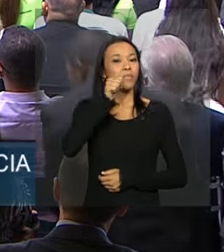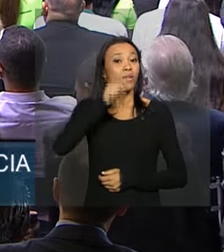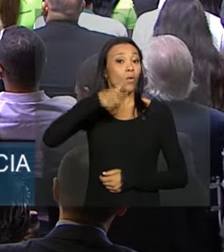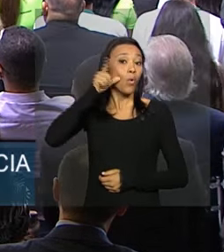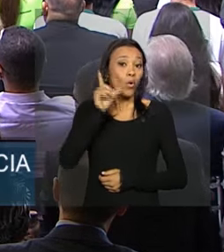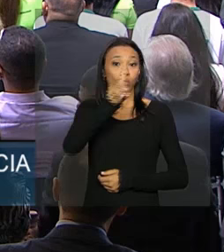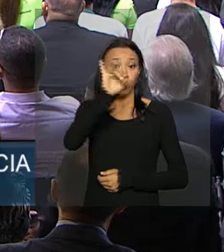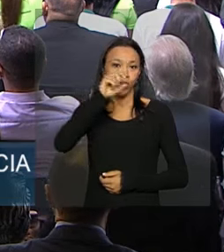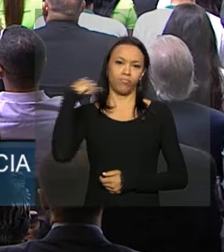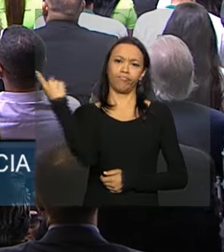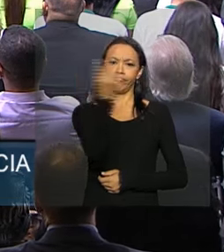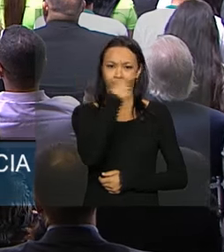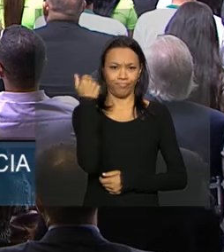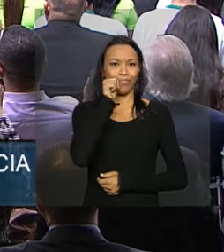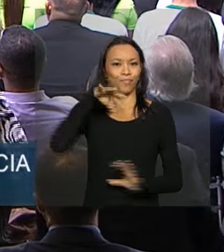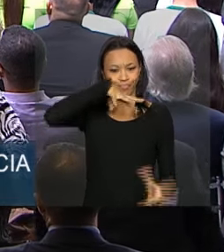Dia Internacional da Mulher.